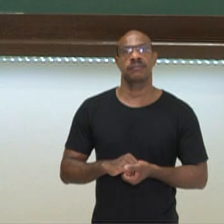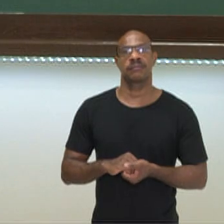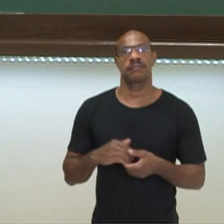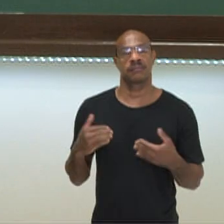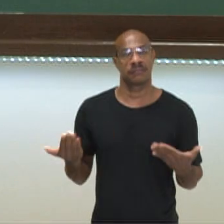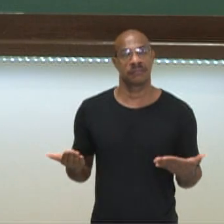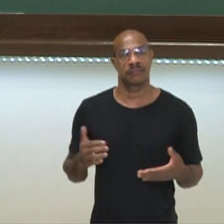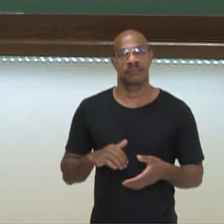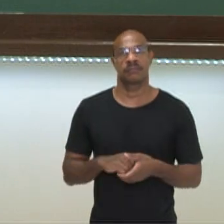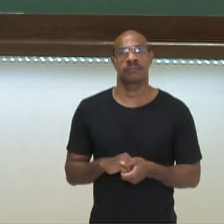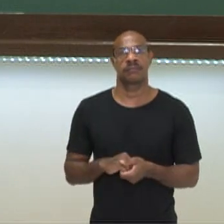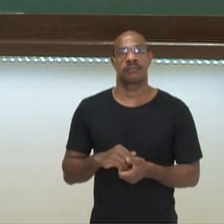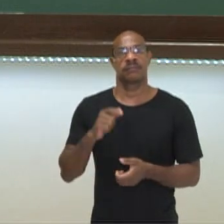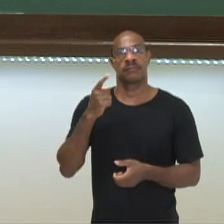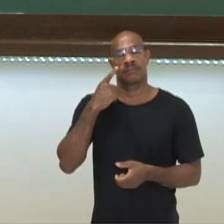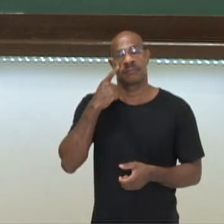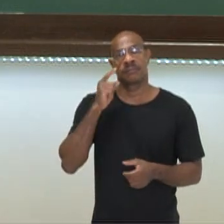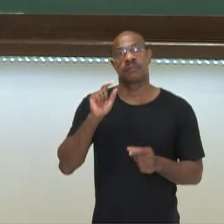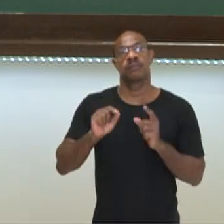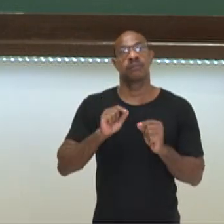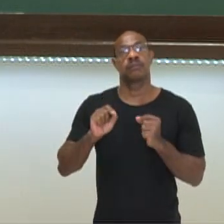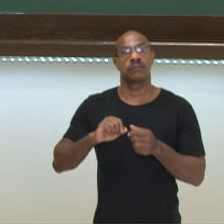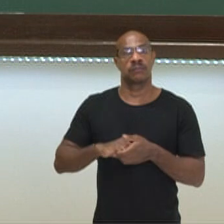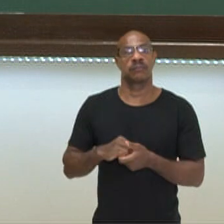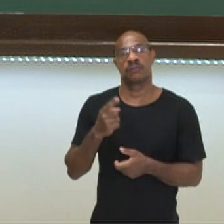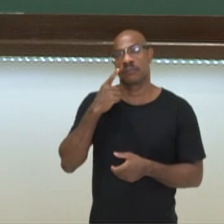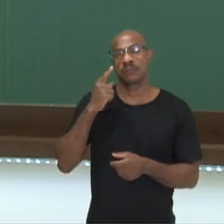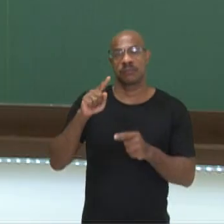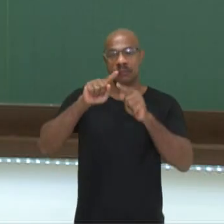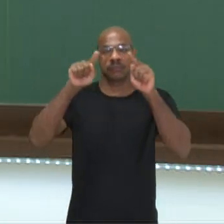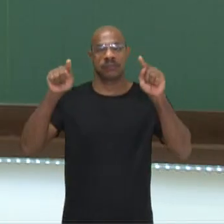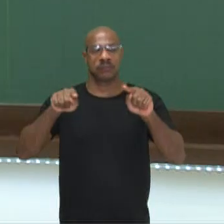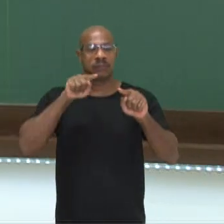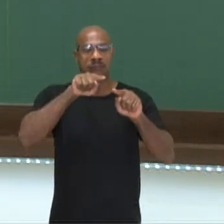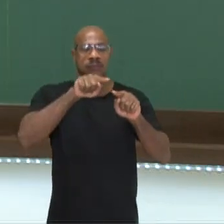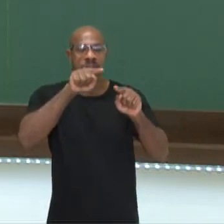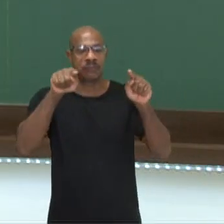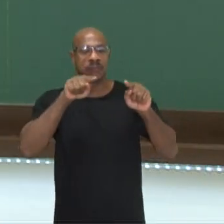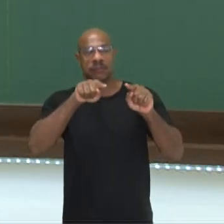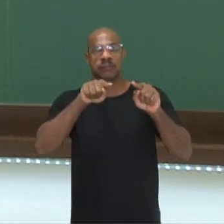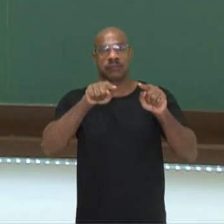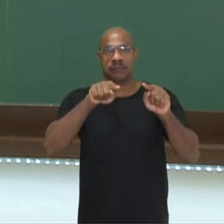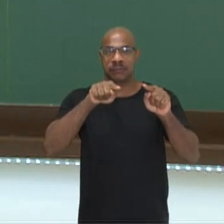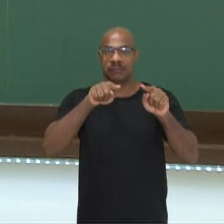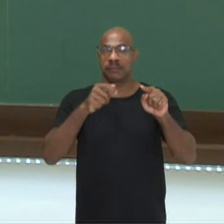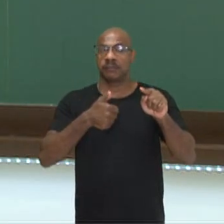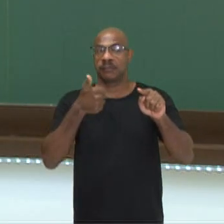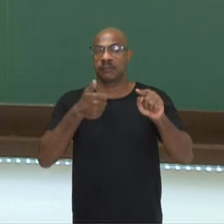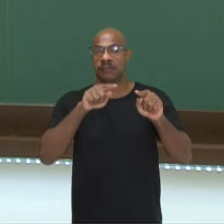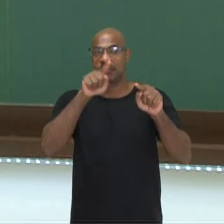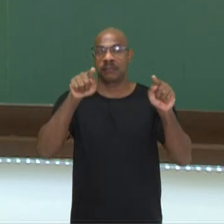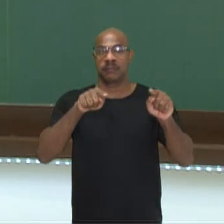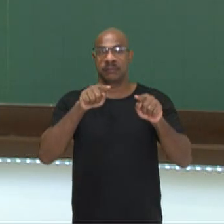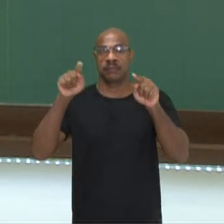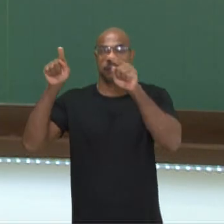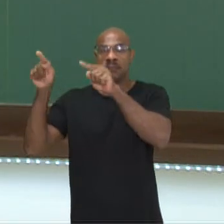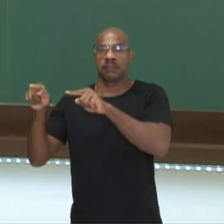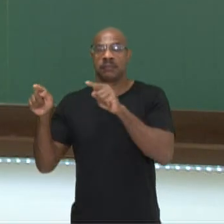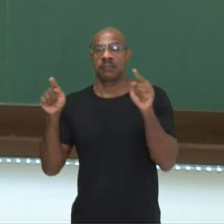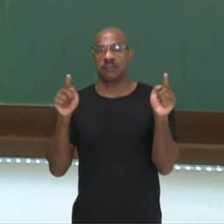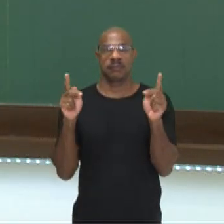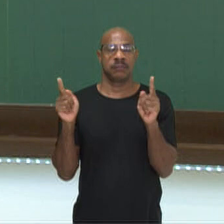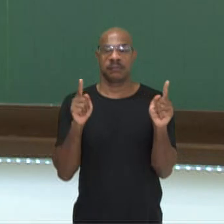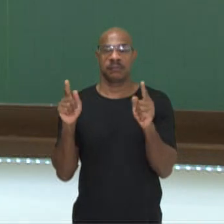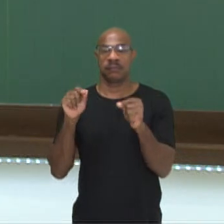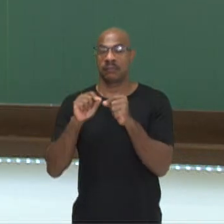E aí, tem que olhar o quê? Tem que olhar primeiro as operações que estão dentro do parênteses. Então, essas duas aqui